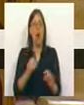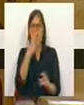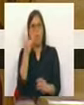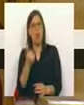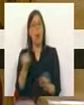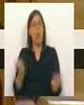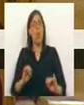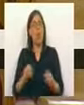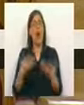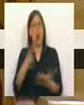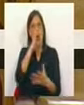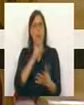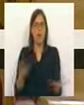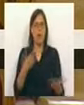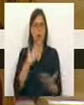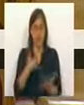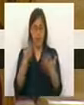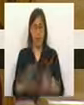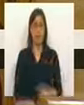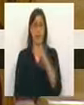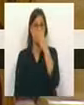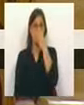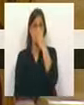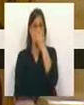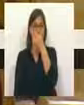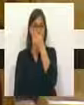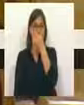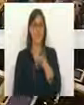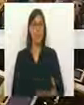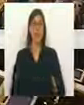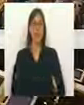de conta que não estão neste governo. Muito obrigada. Muito obrigado, senhora.